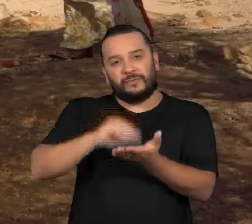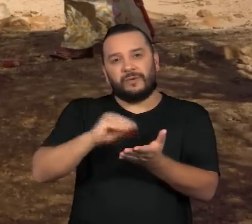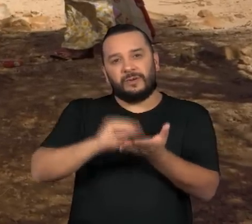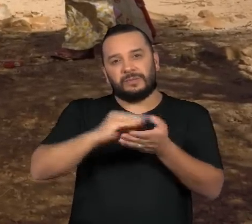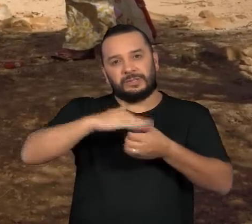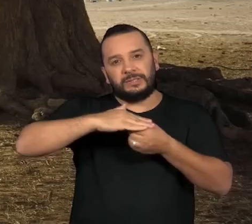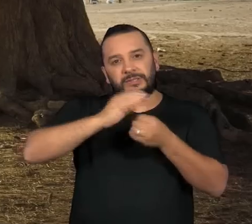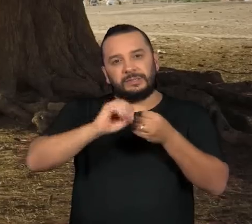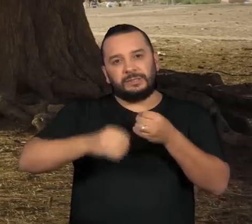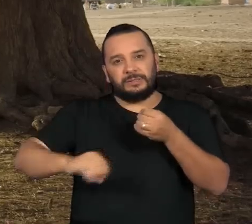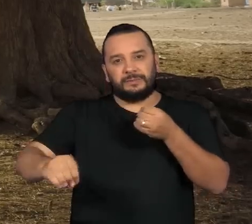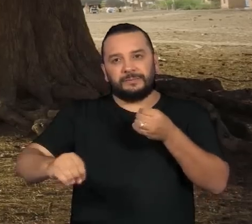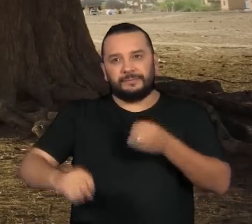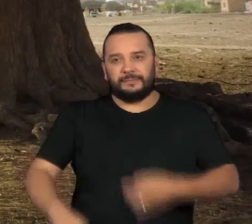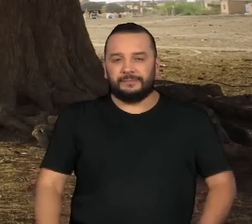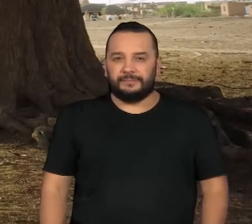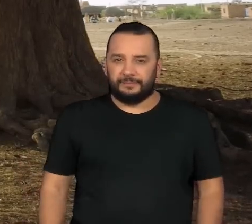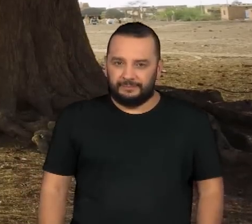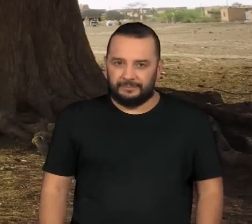saneamento.